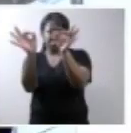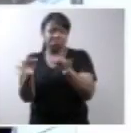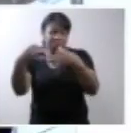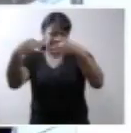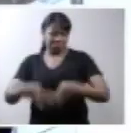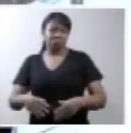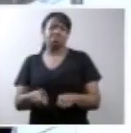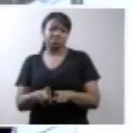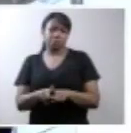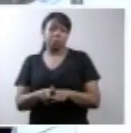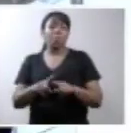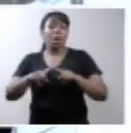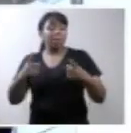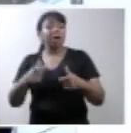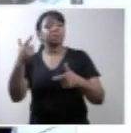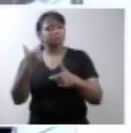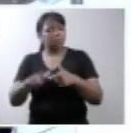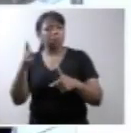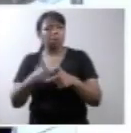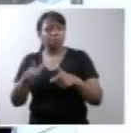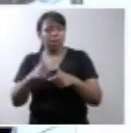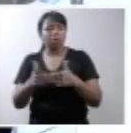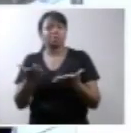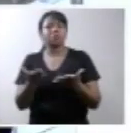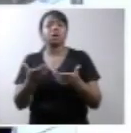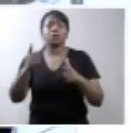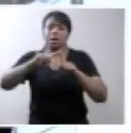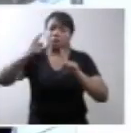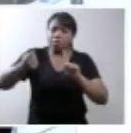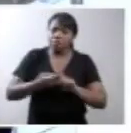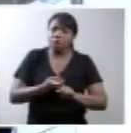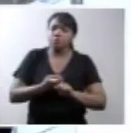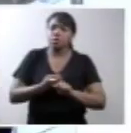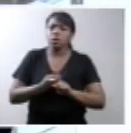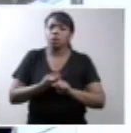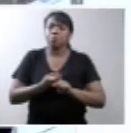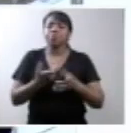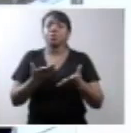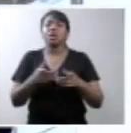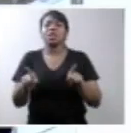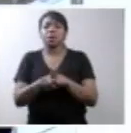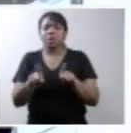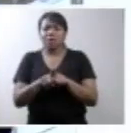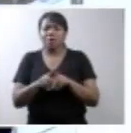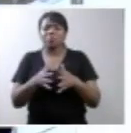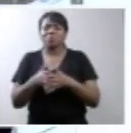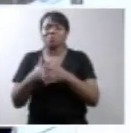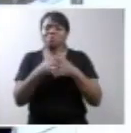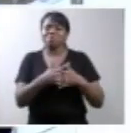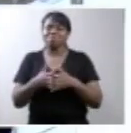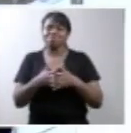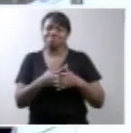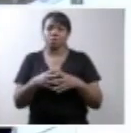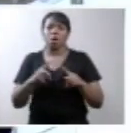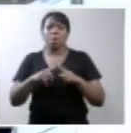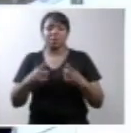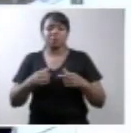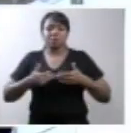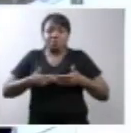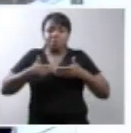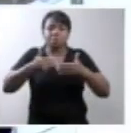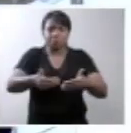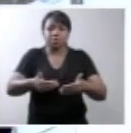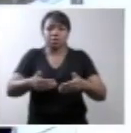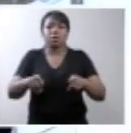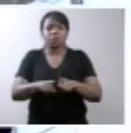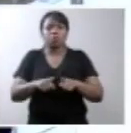dignidade dele há situações existenciais na gravidez que proporcionam conflitos maiores e